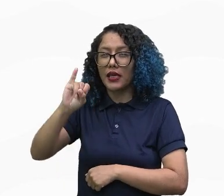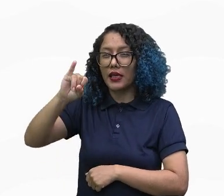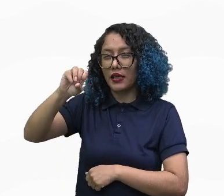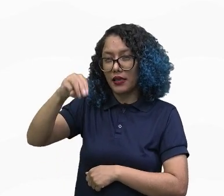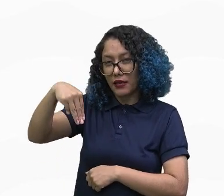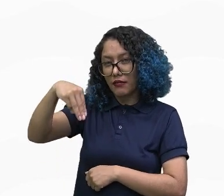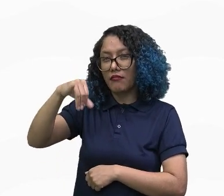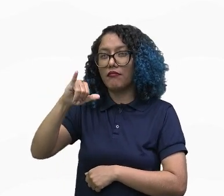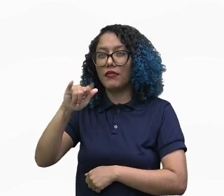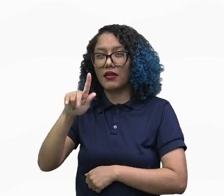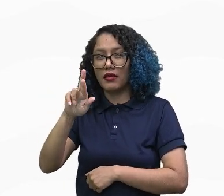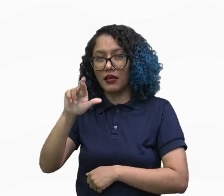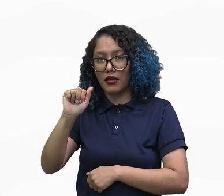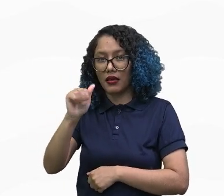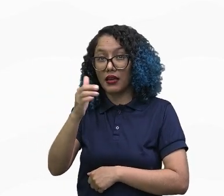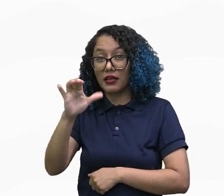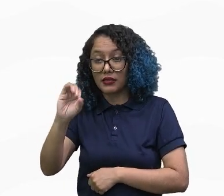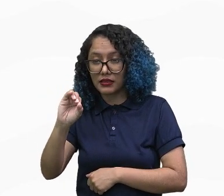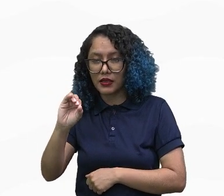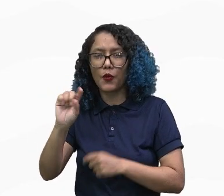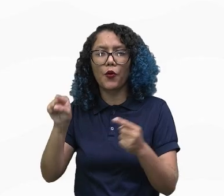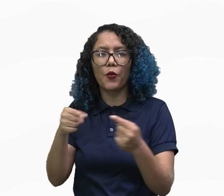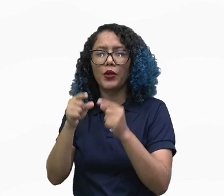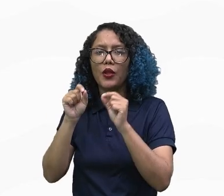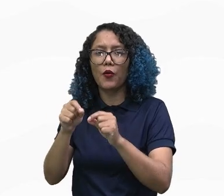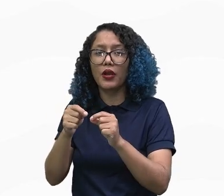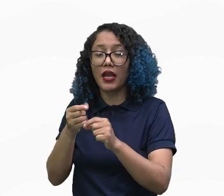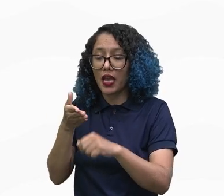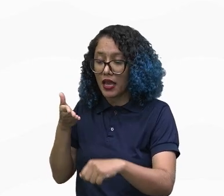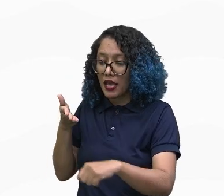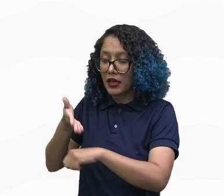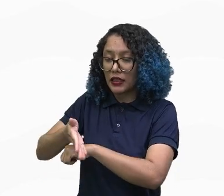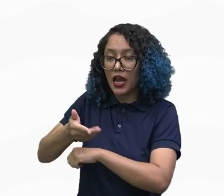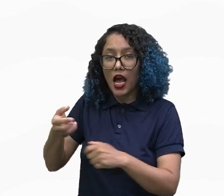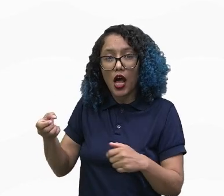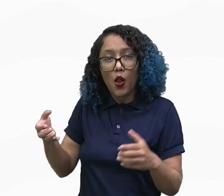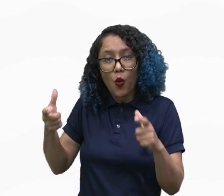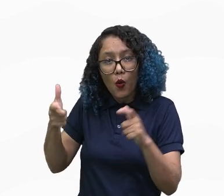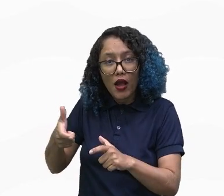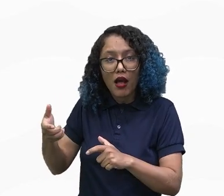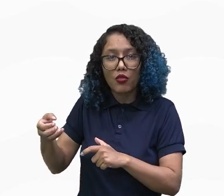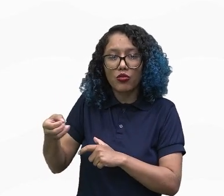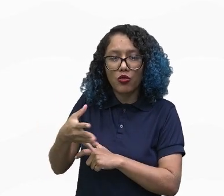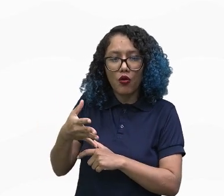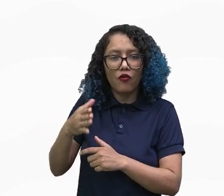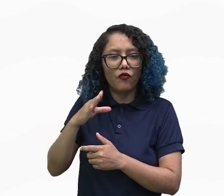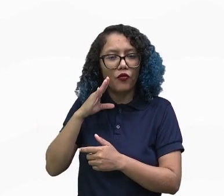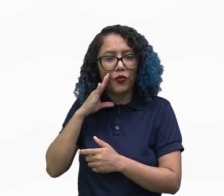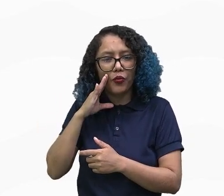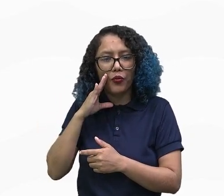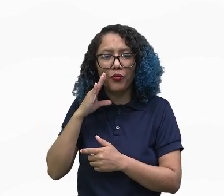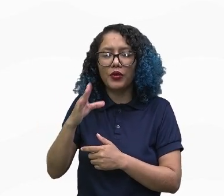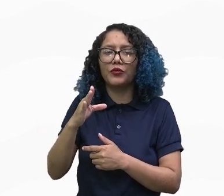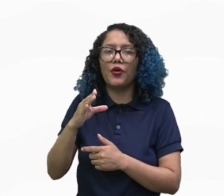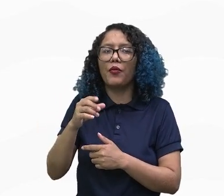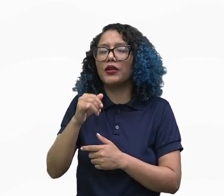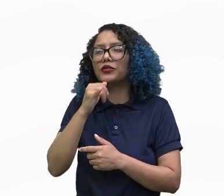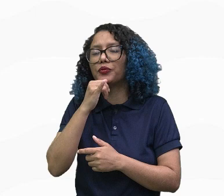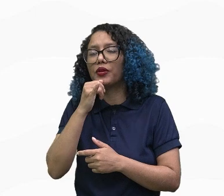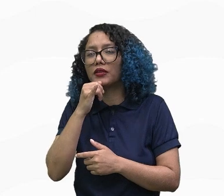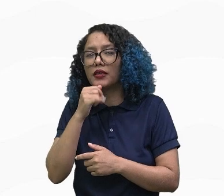imigração, tá? Que é o ato de entrar em um novo lugar, vinculado principalmente de um